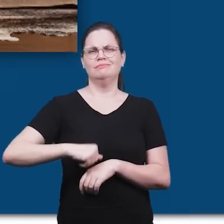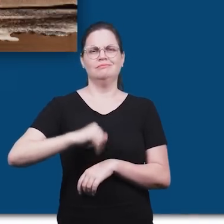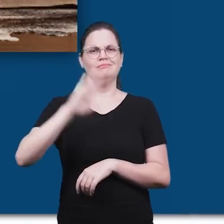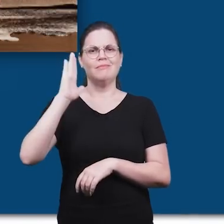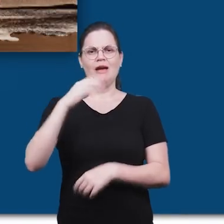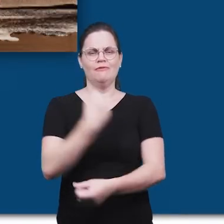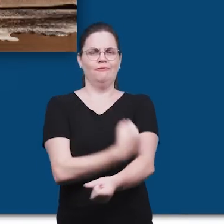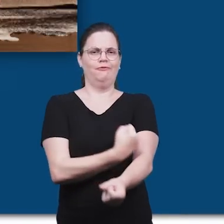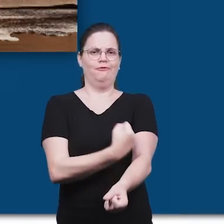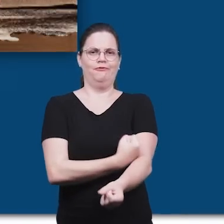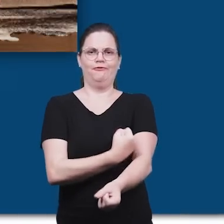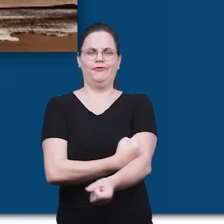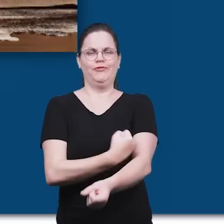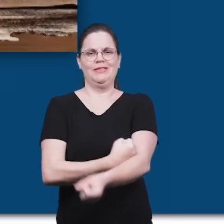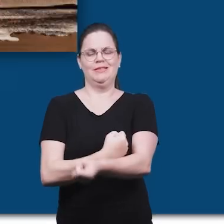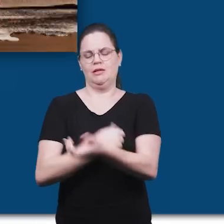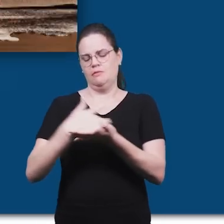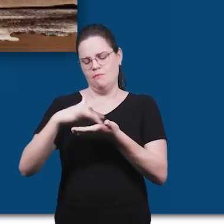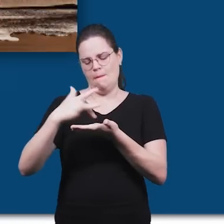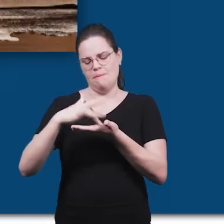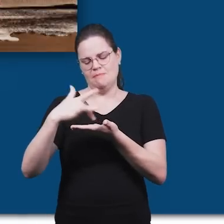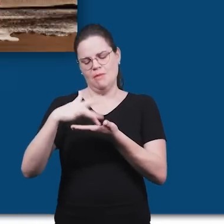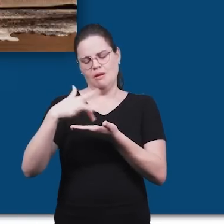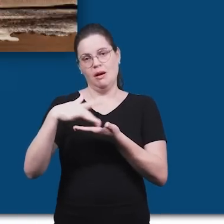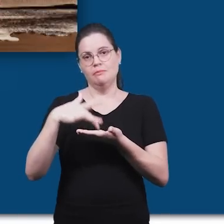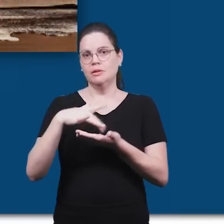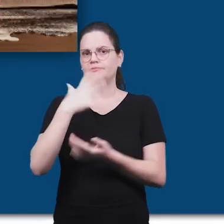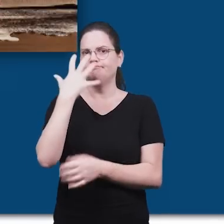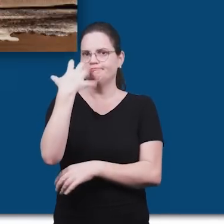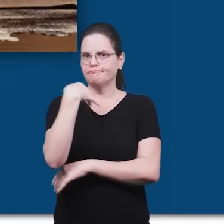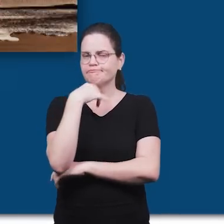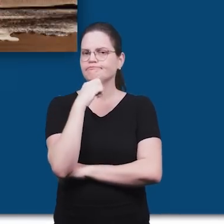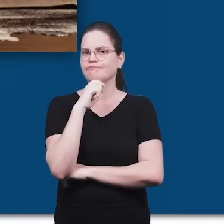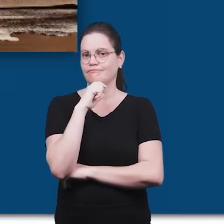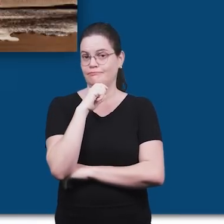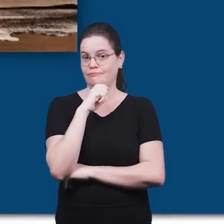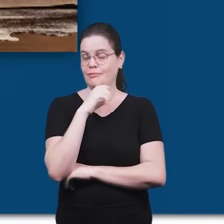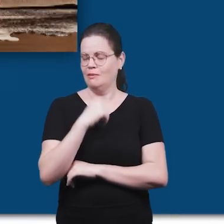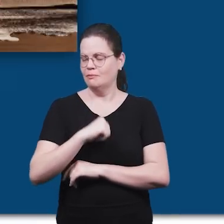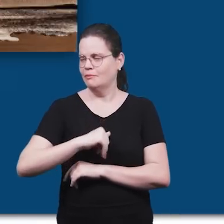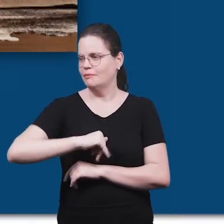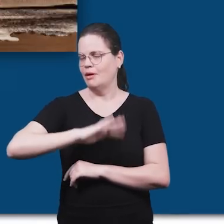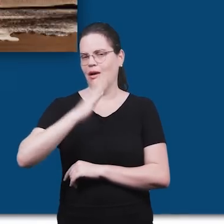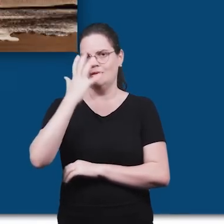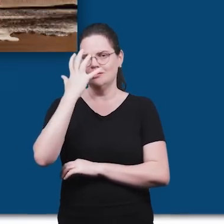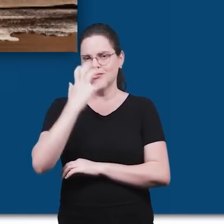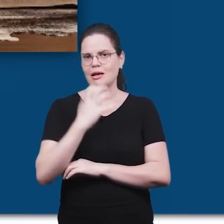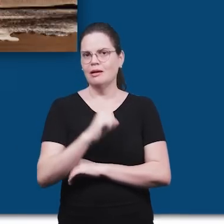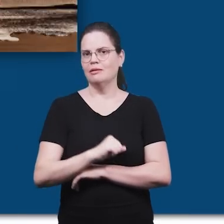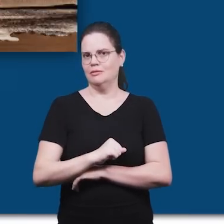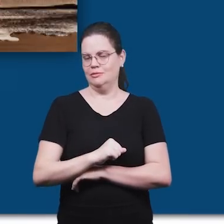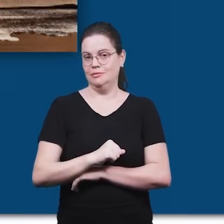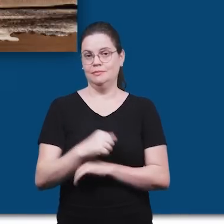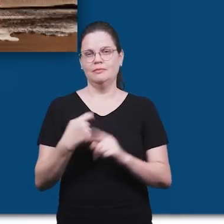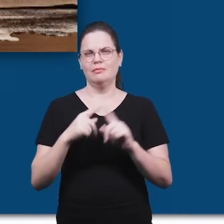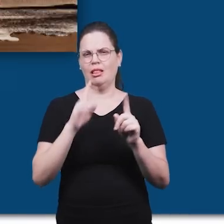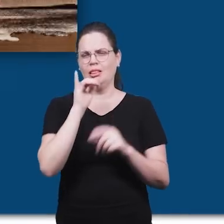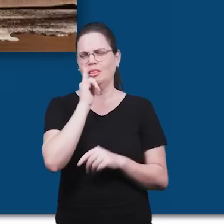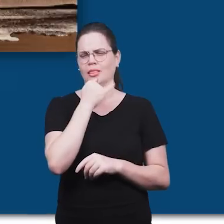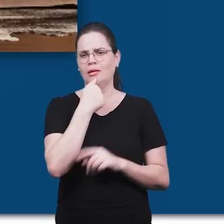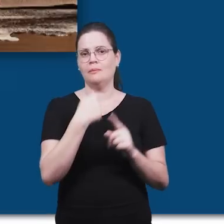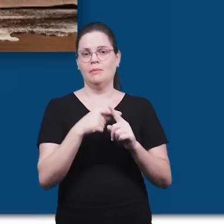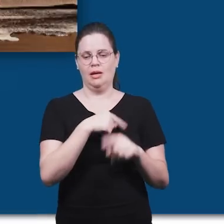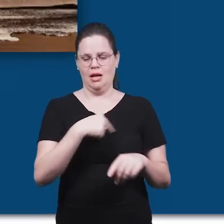mais viciado em celular. Sério. Mas sabe o que é mais triste? Porque a China está um